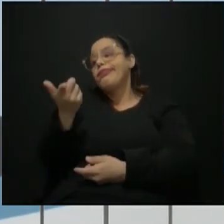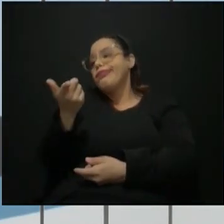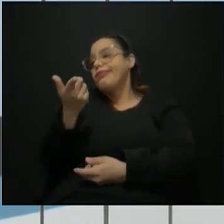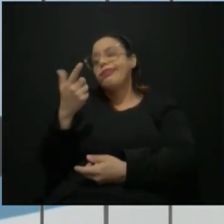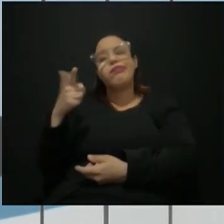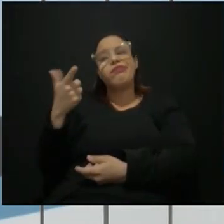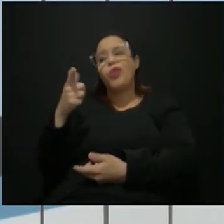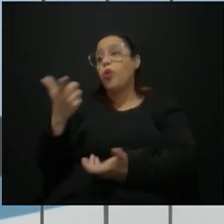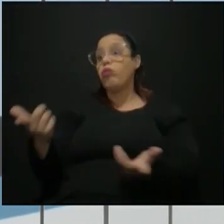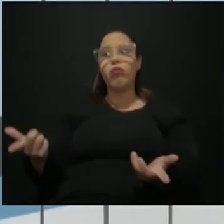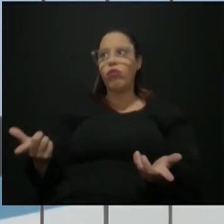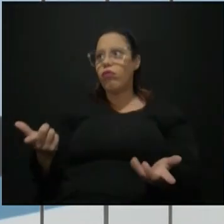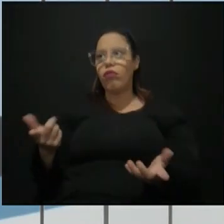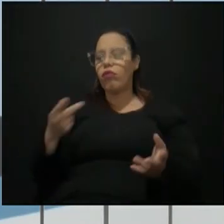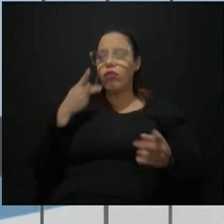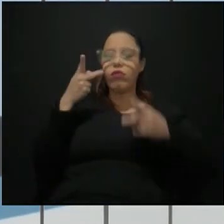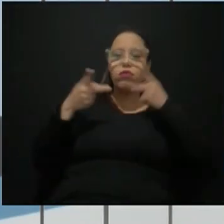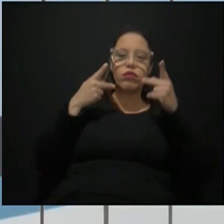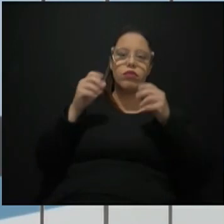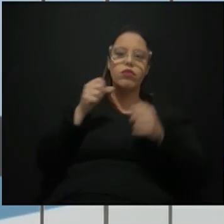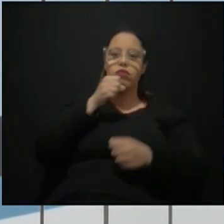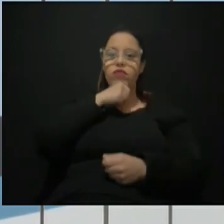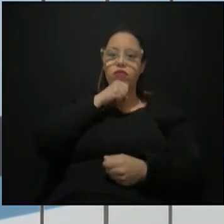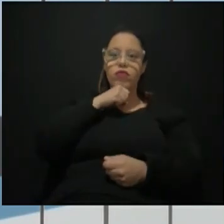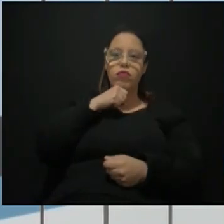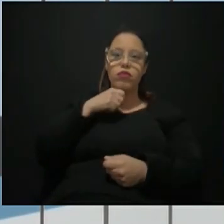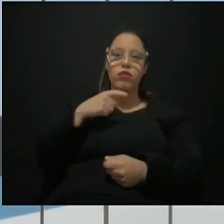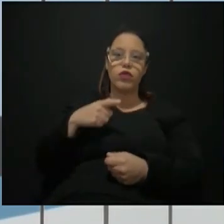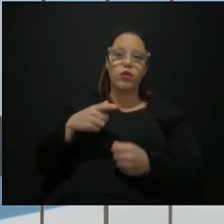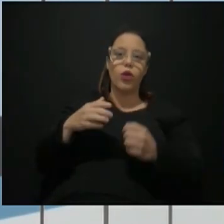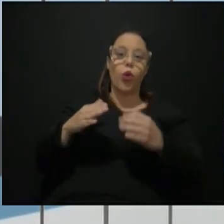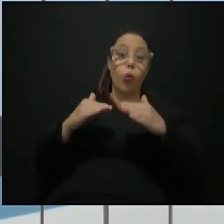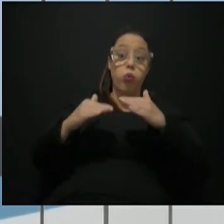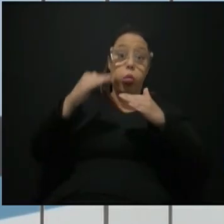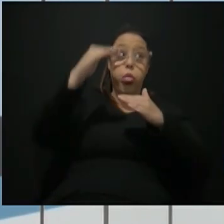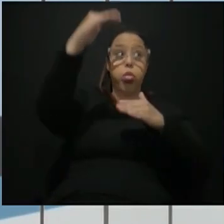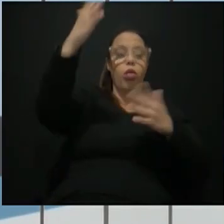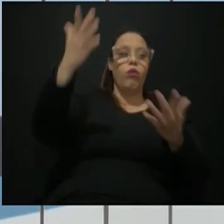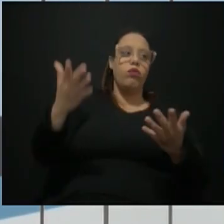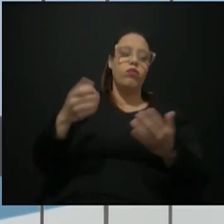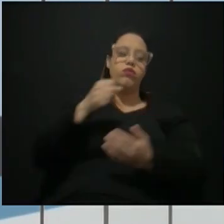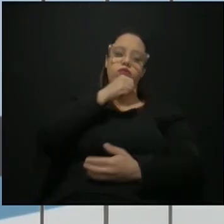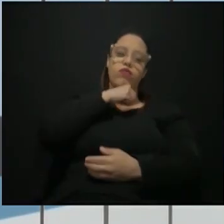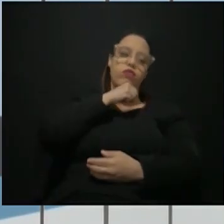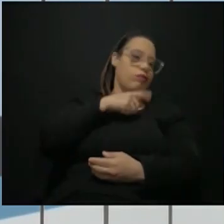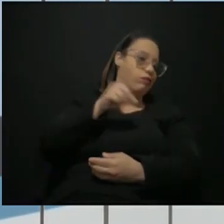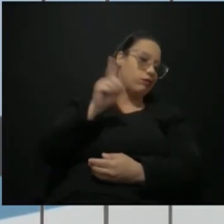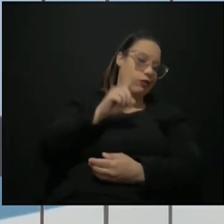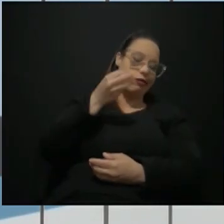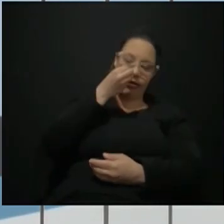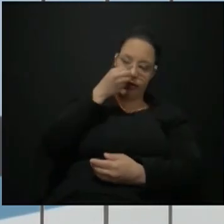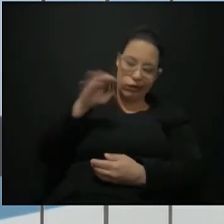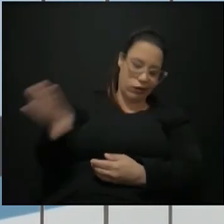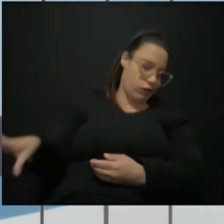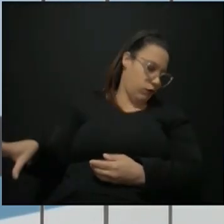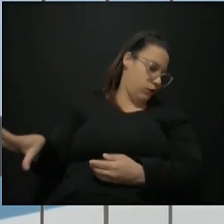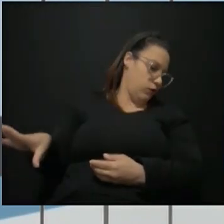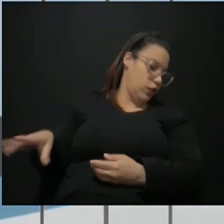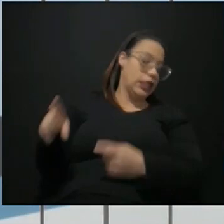de envelhecimento. Se a gente não tiver desenvolvimento, o envelhecimento realmente vai ser um processo preocupante no